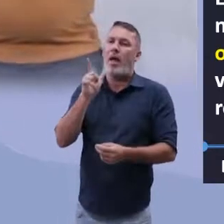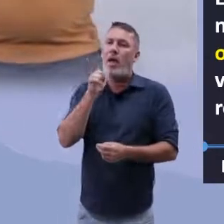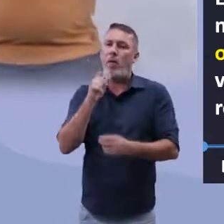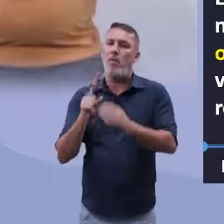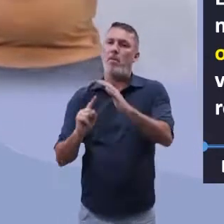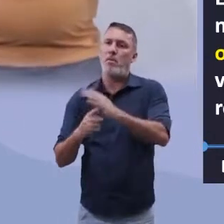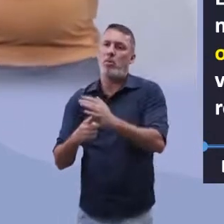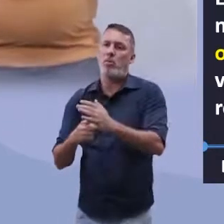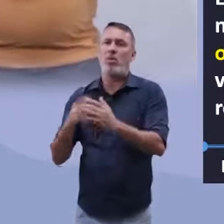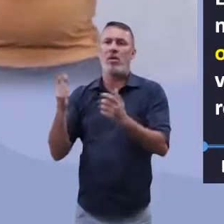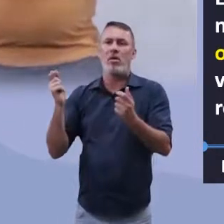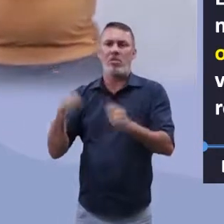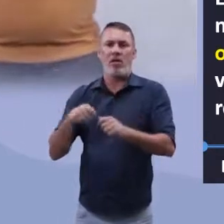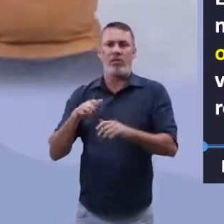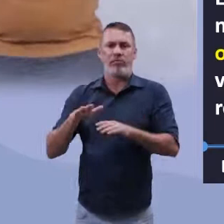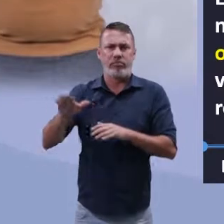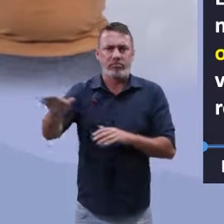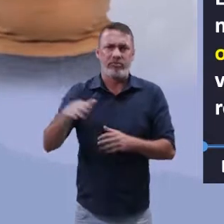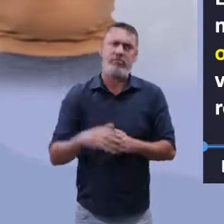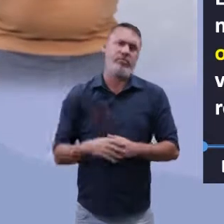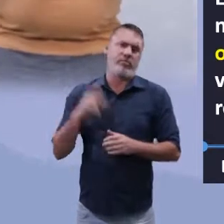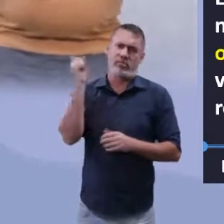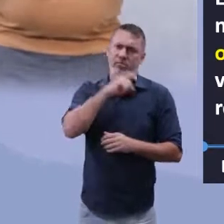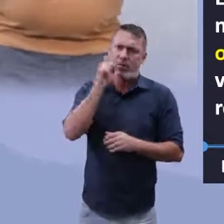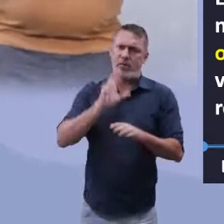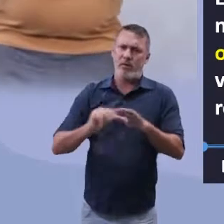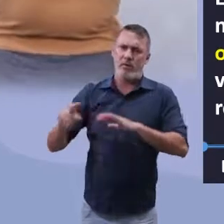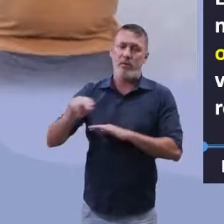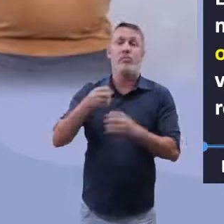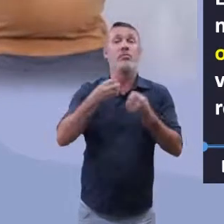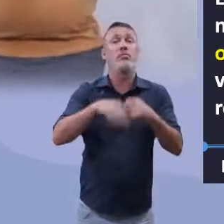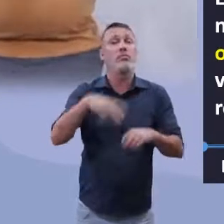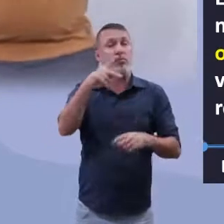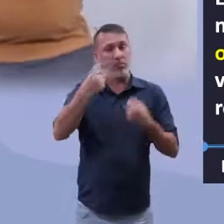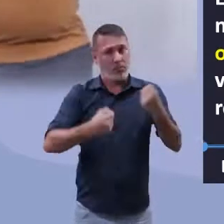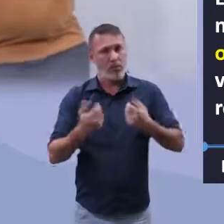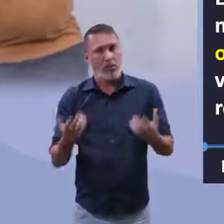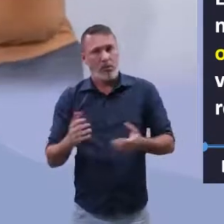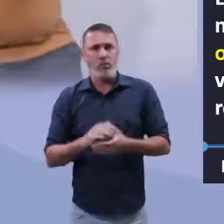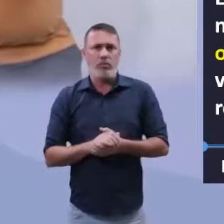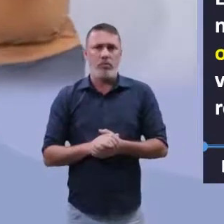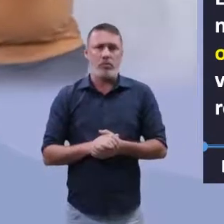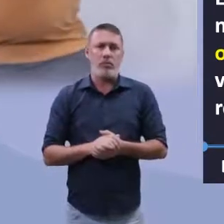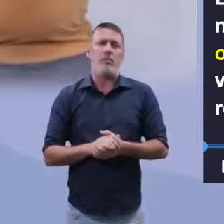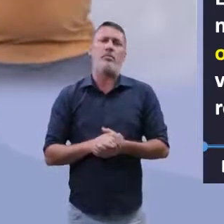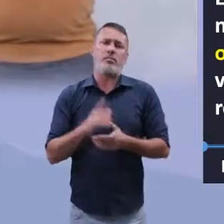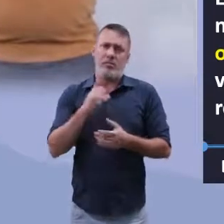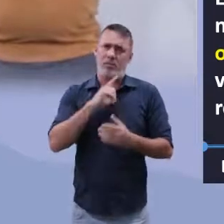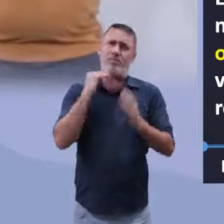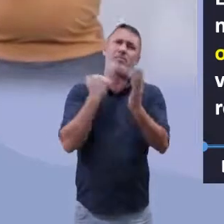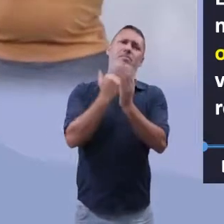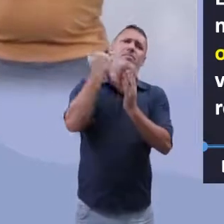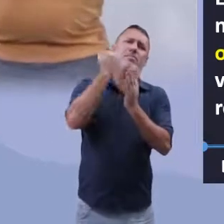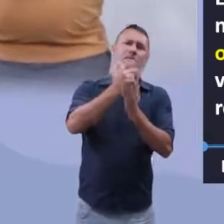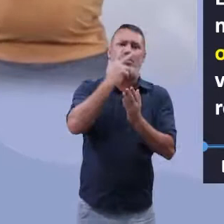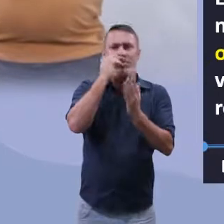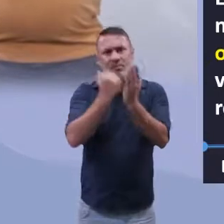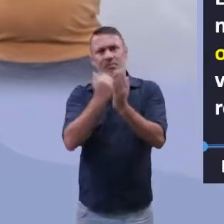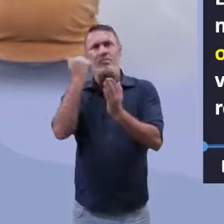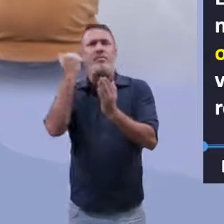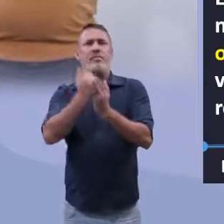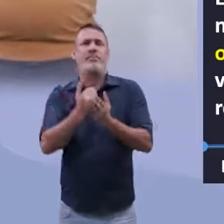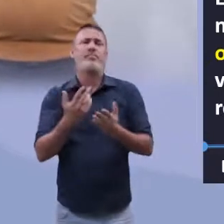você vai conseguir andar. Uma fake news. O prejuízo vai ser para o dono, beleza. Mas nós temos, às vezes,